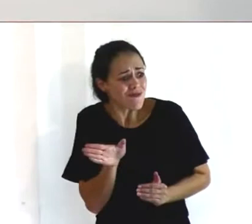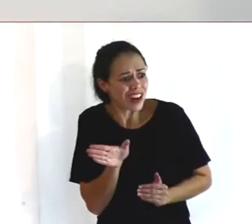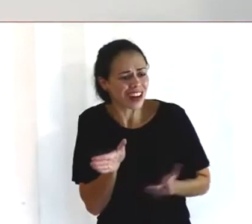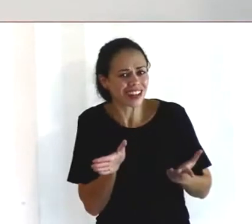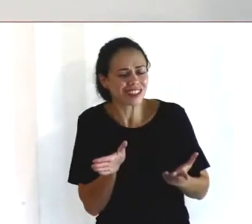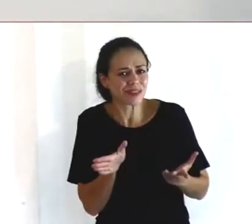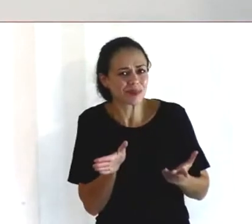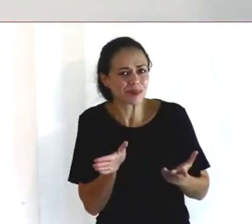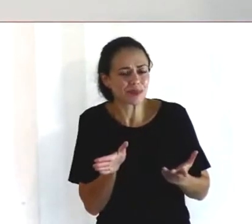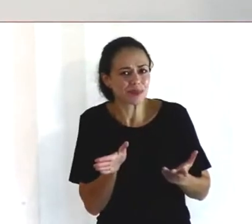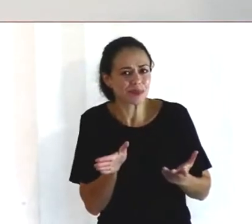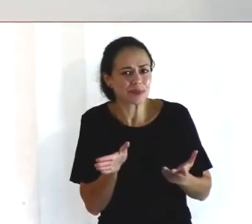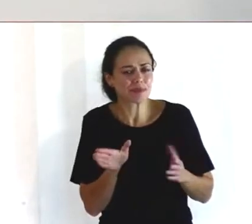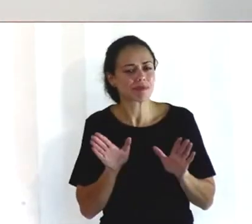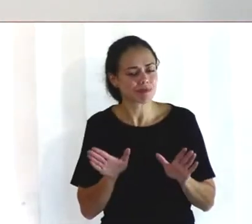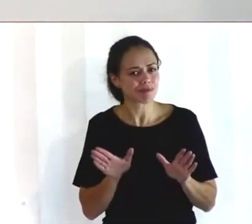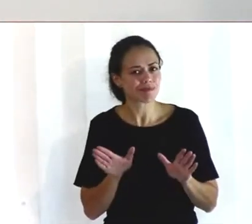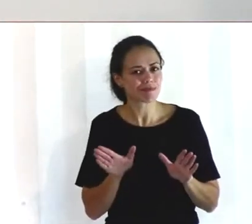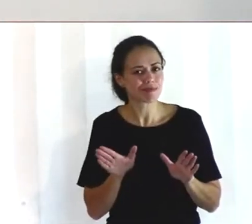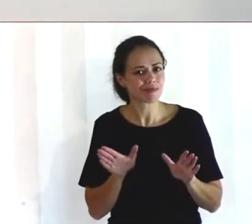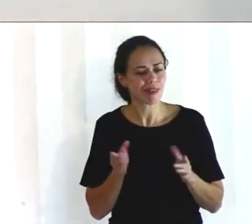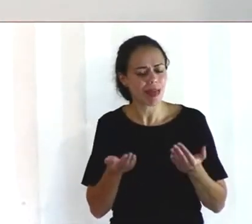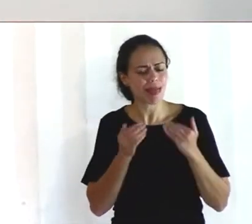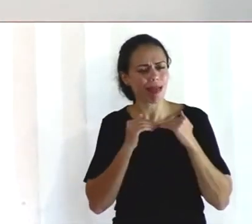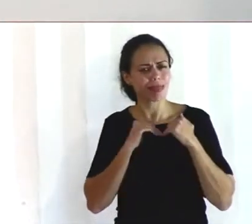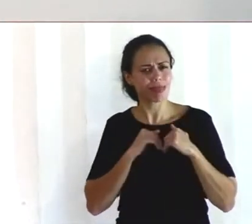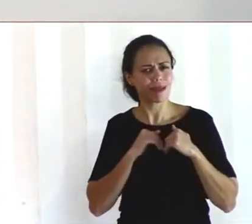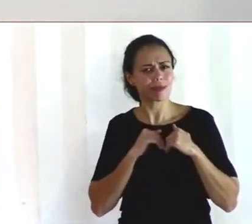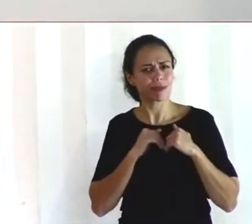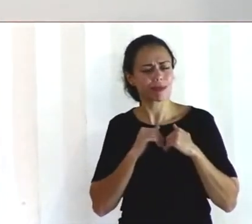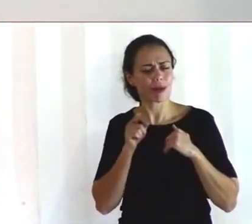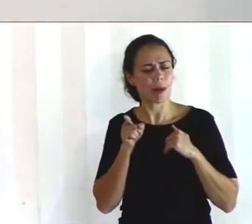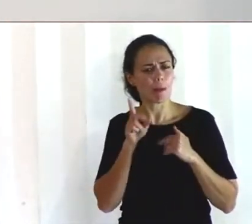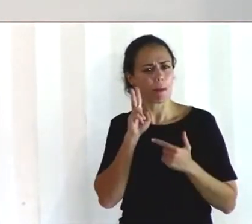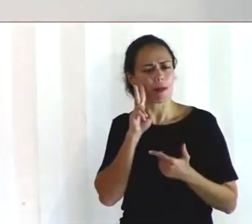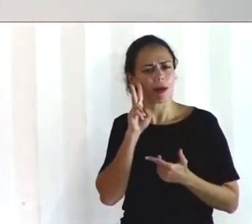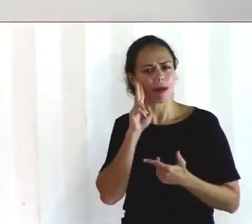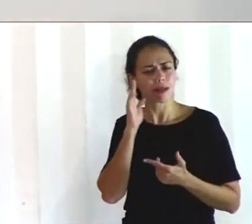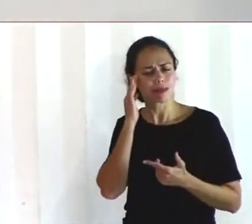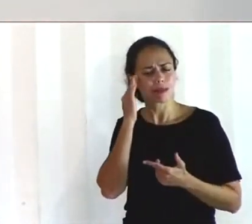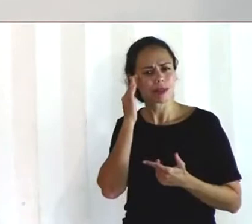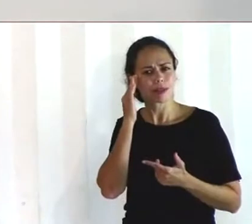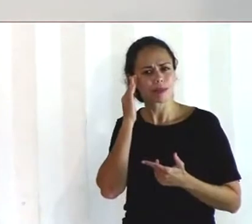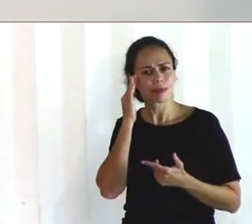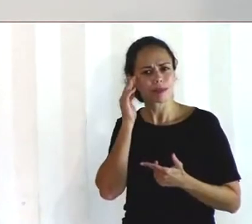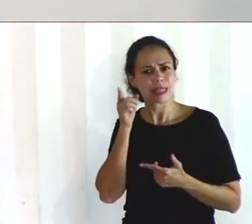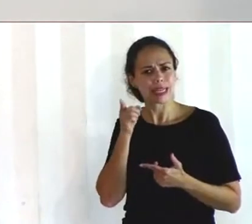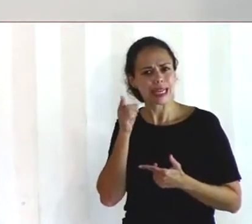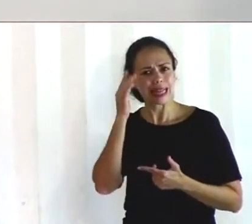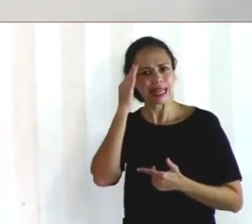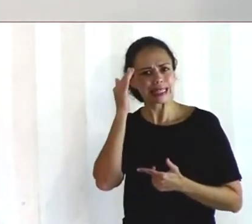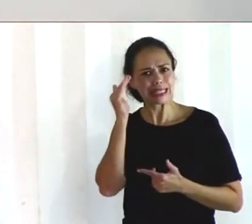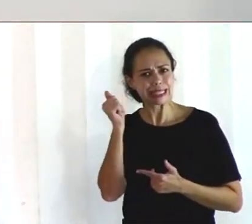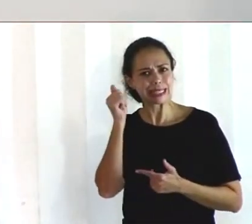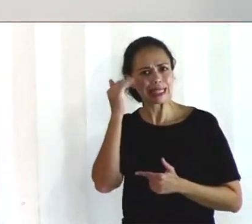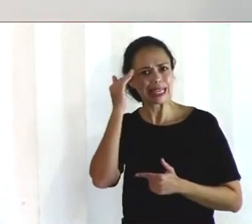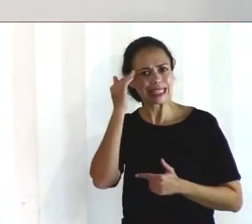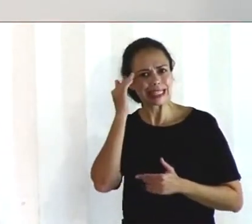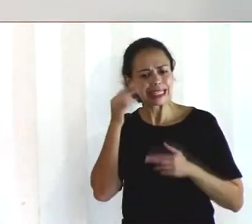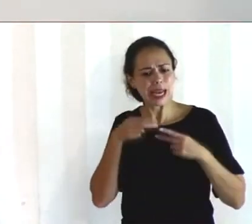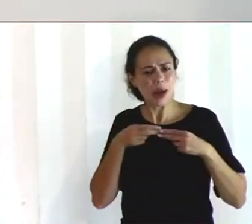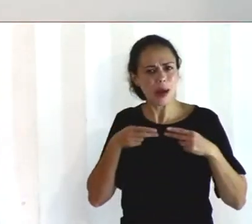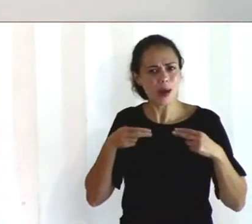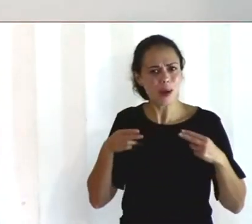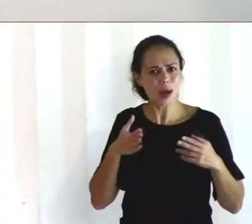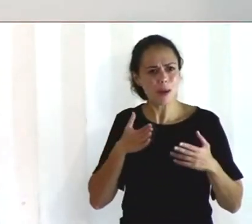diz, eu tenho que resolver o meu problema moral, o meu problema ético, eu tenho que devolver o que não é meu. Você percebe